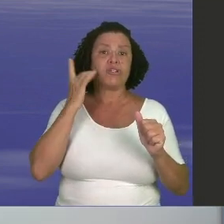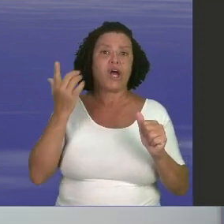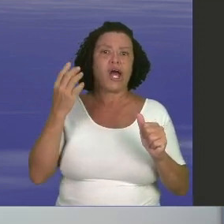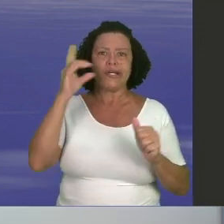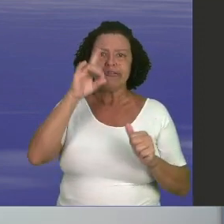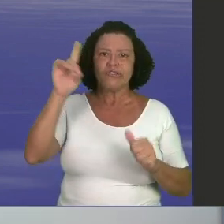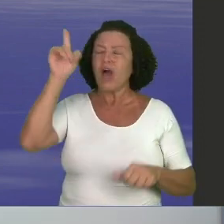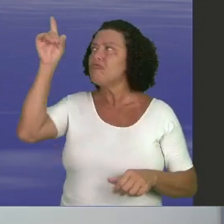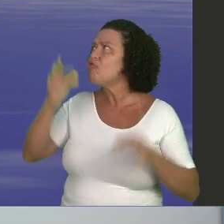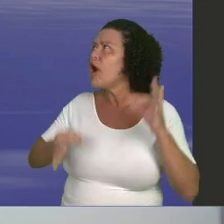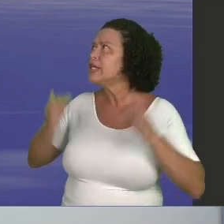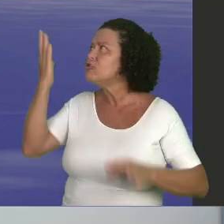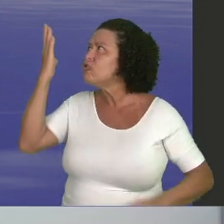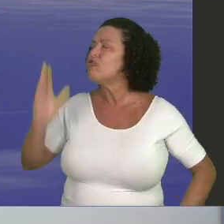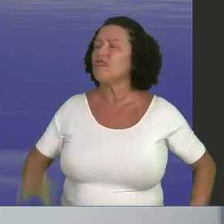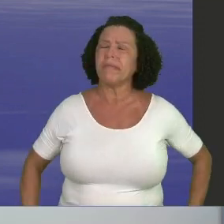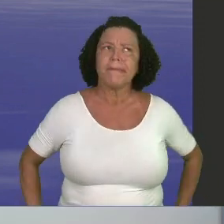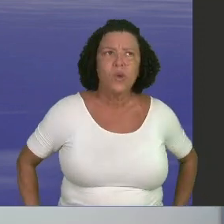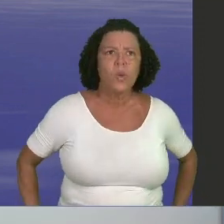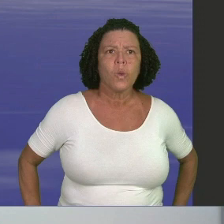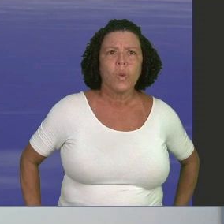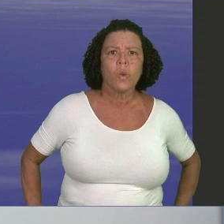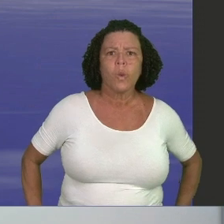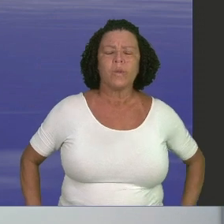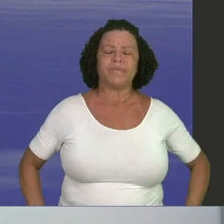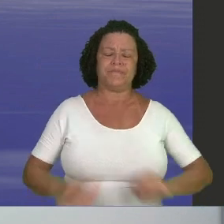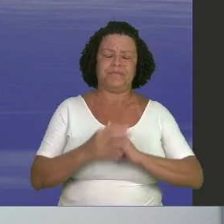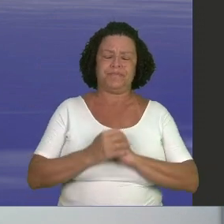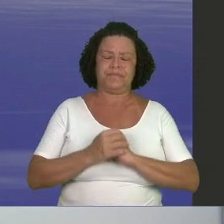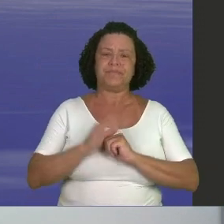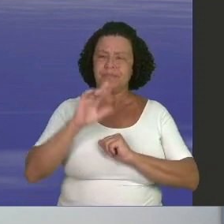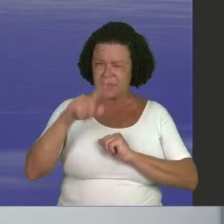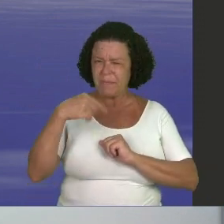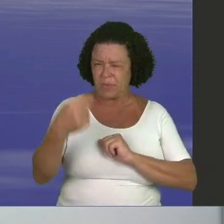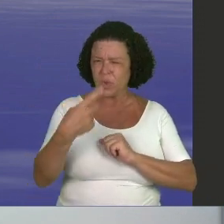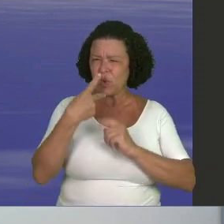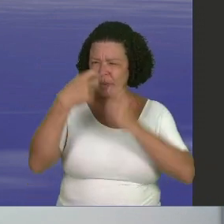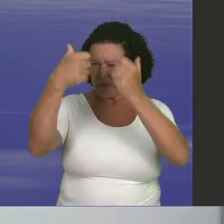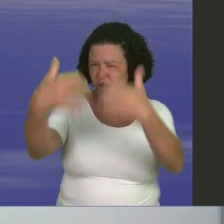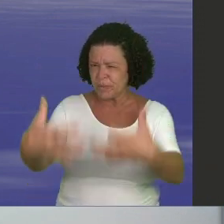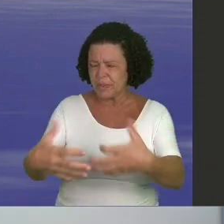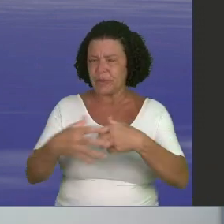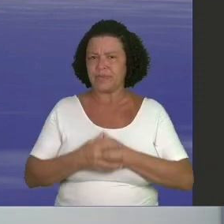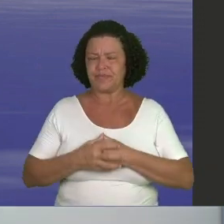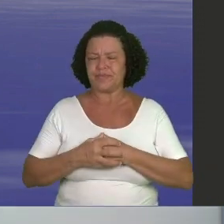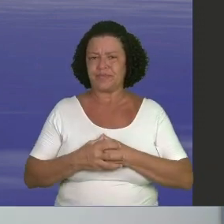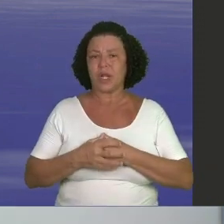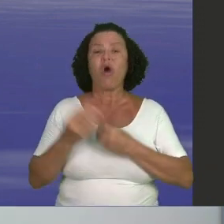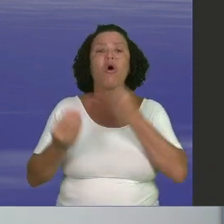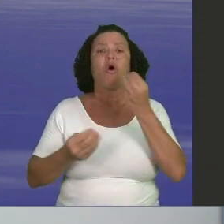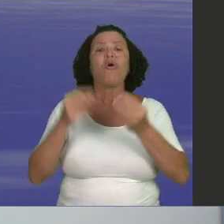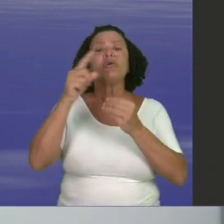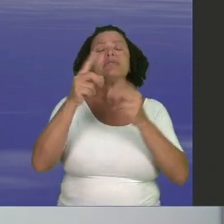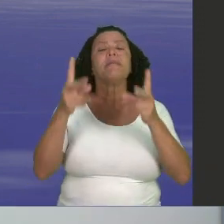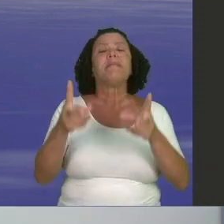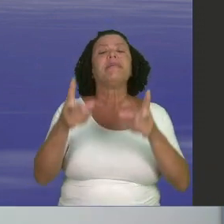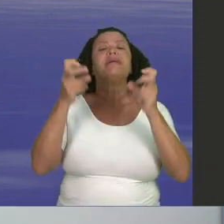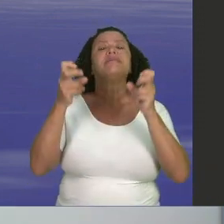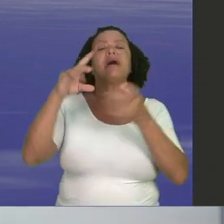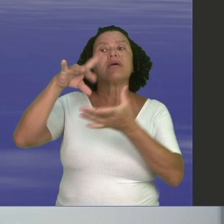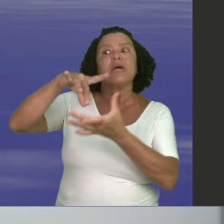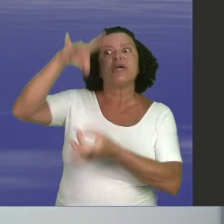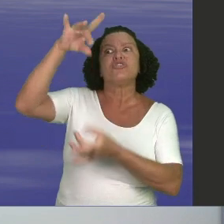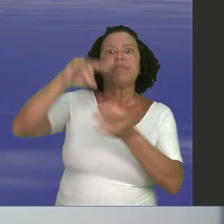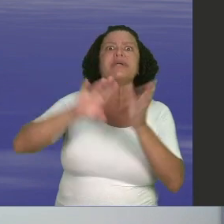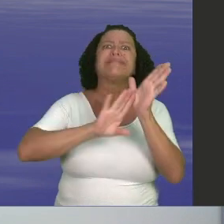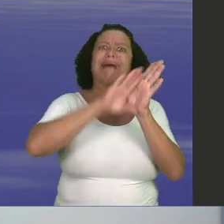injusto e vamos deixar isso mais para a conclusão desse estudo. Como identificar o espírito em expiação? Será que